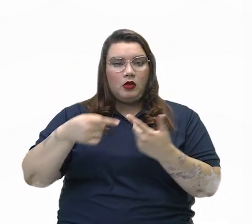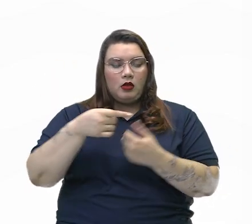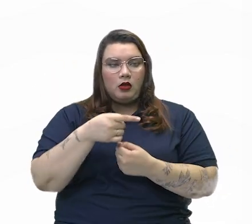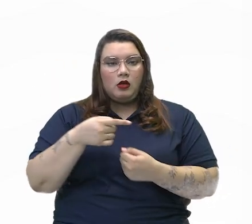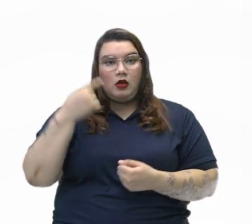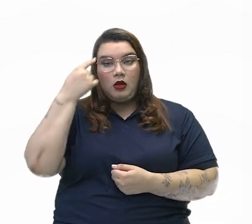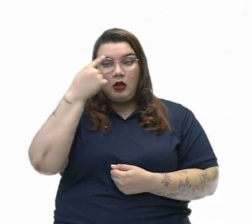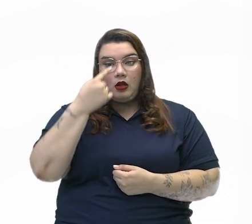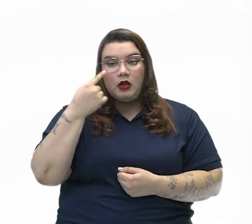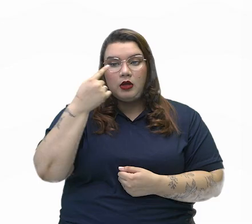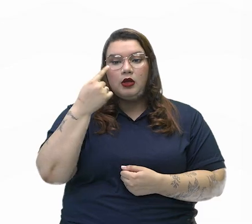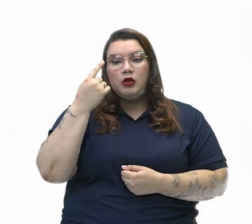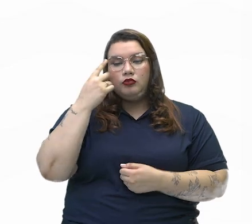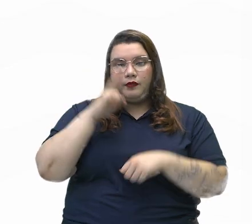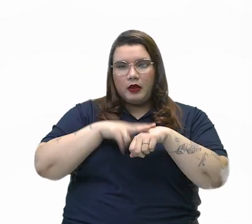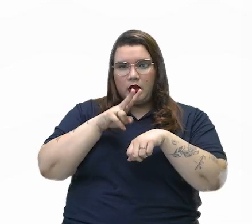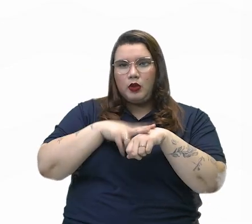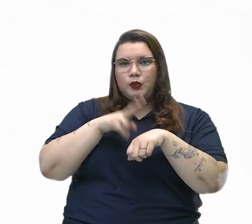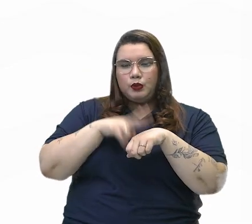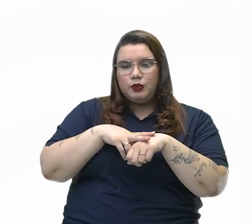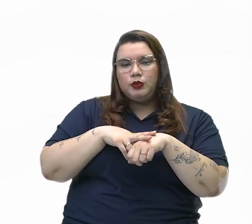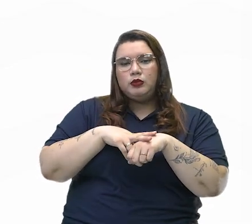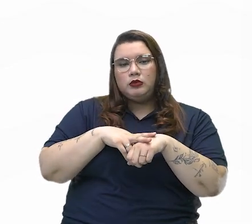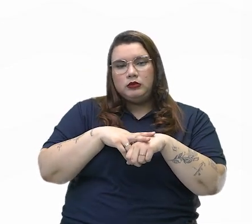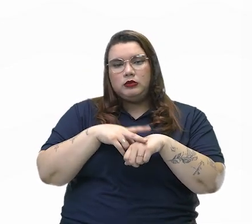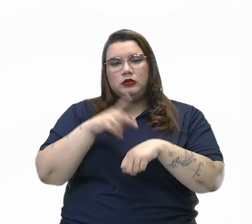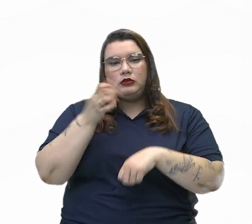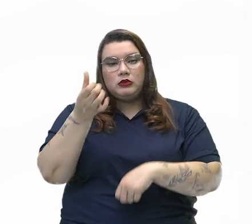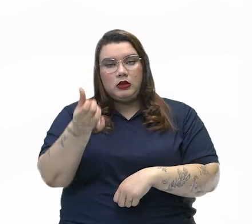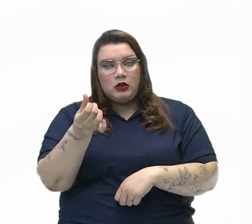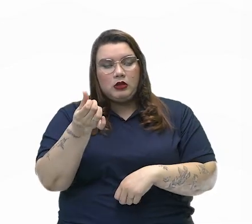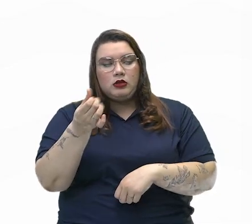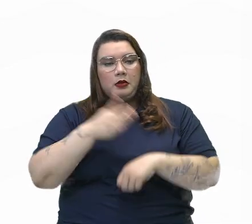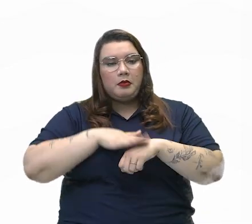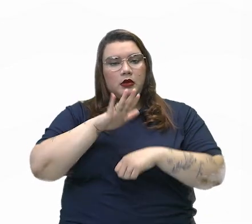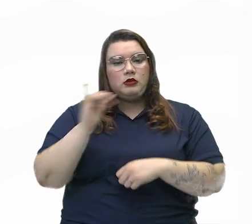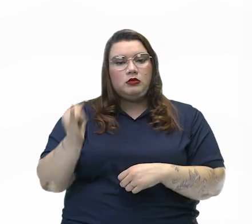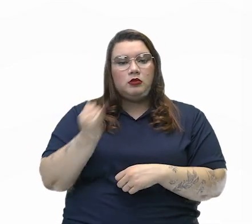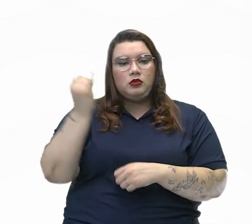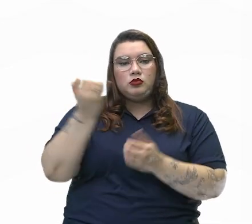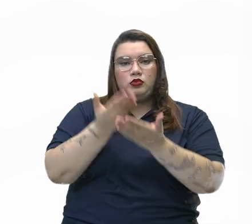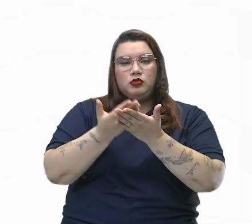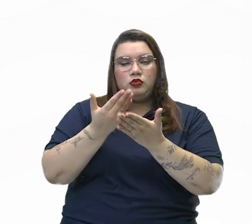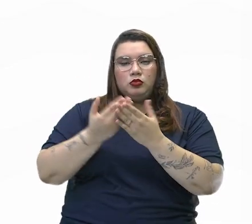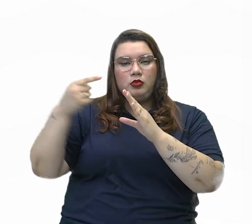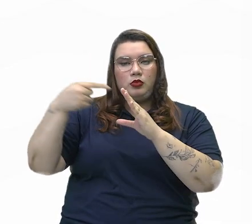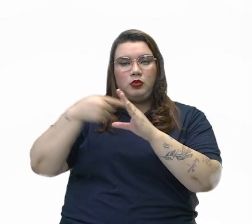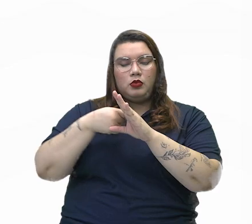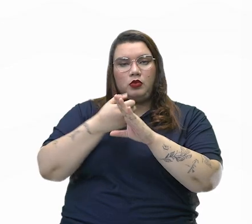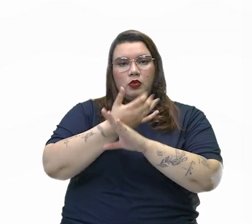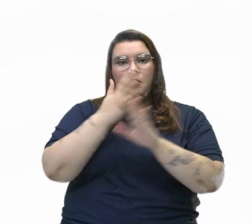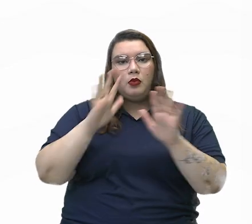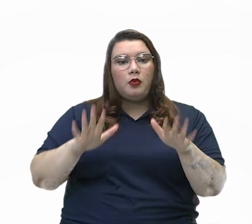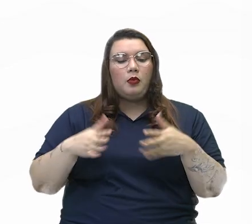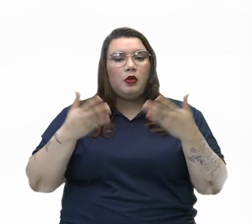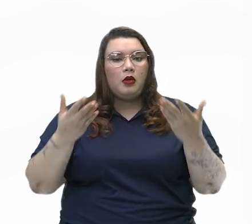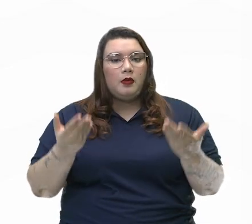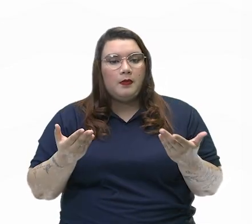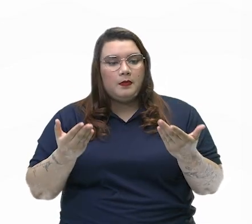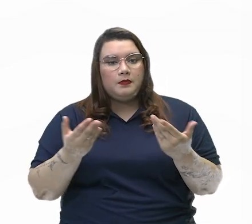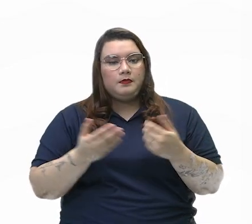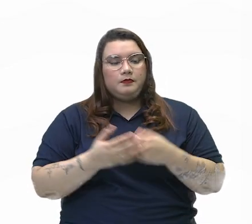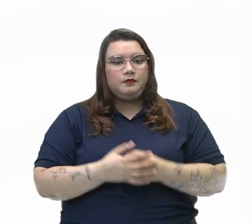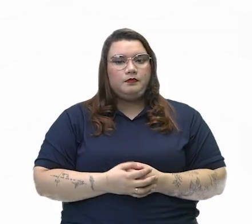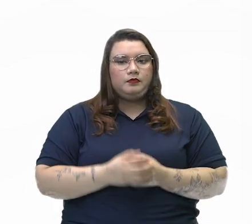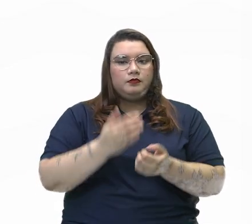Dentre as lentes esféricas que são utilizadas, 6 delas são de maior importância no estudo da ótica,